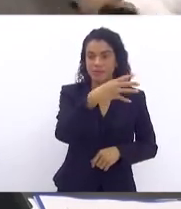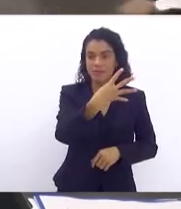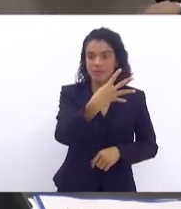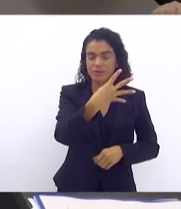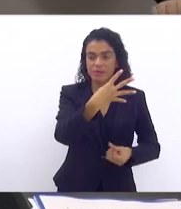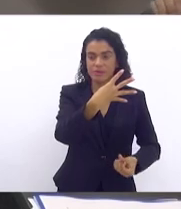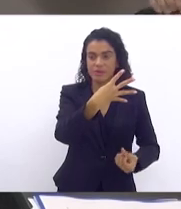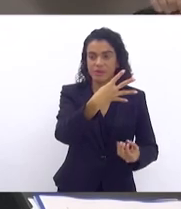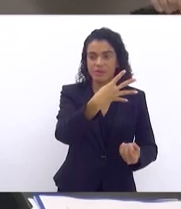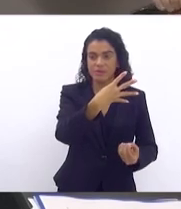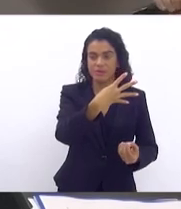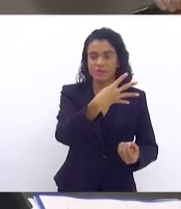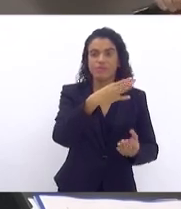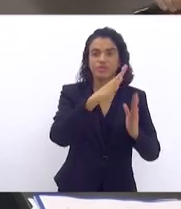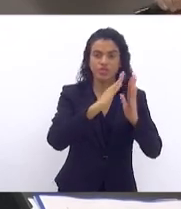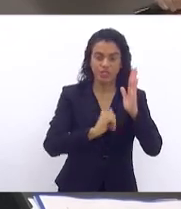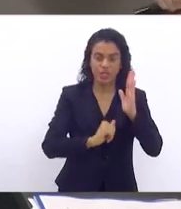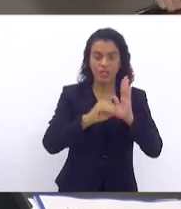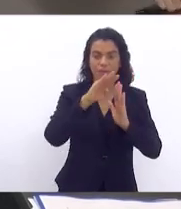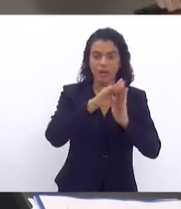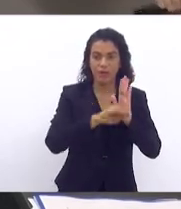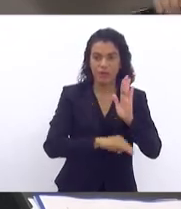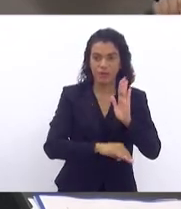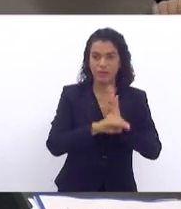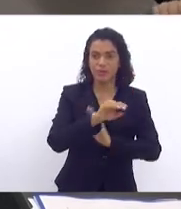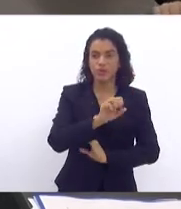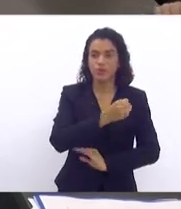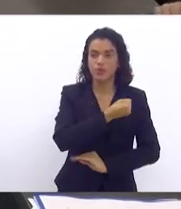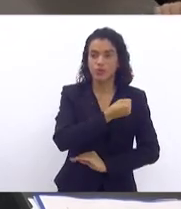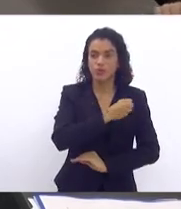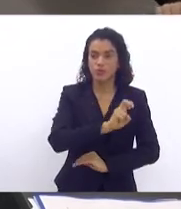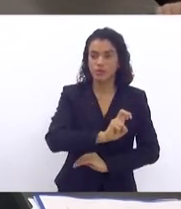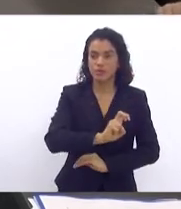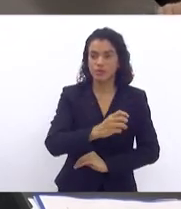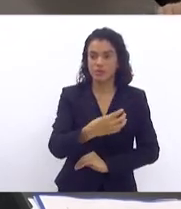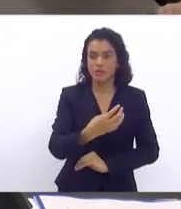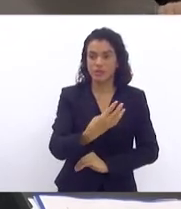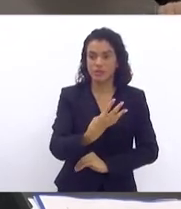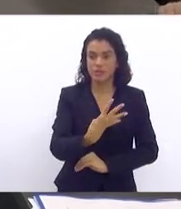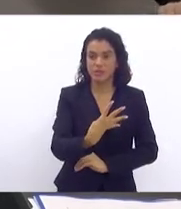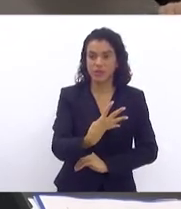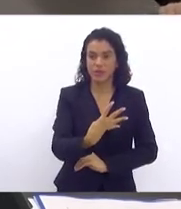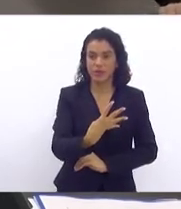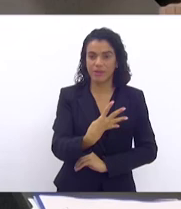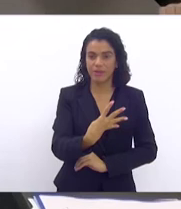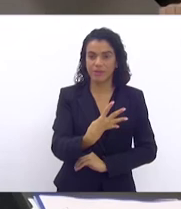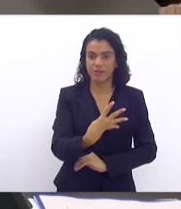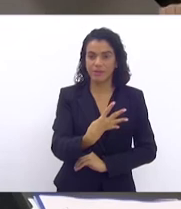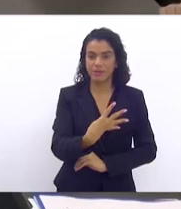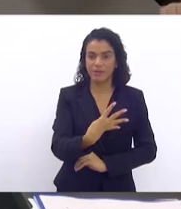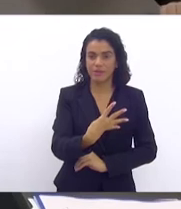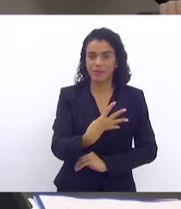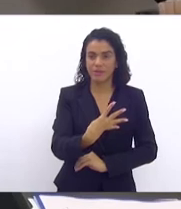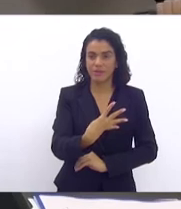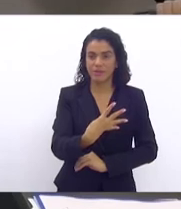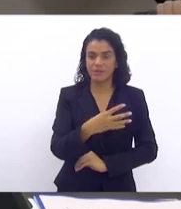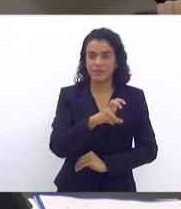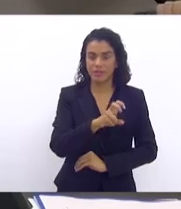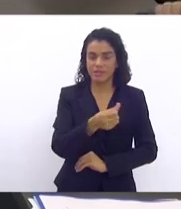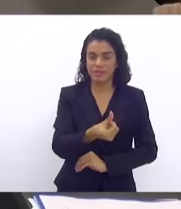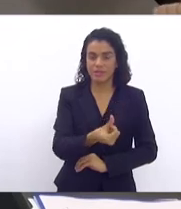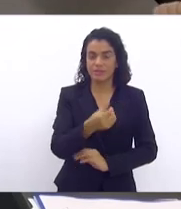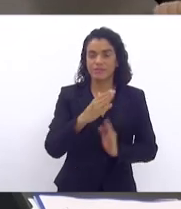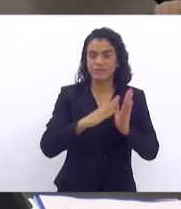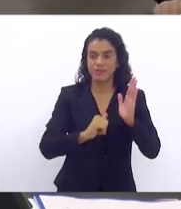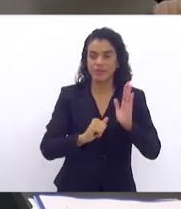é, retirado de pauta a pedido do autor, o projeto de número, que número da pauta? 56, retirado